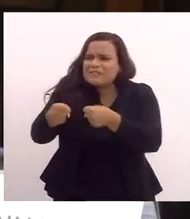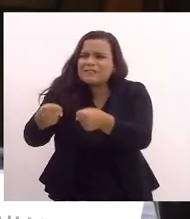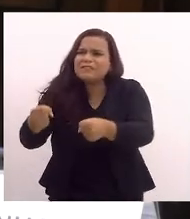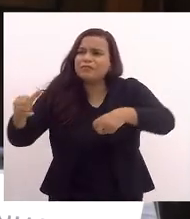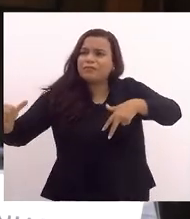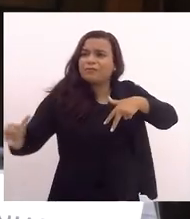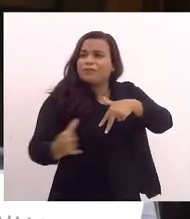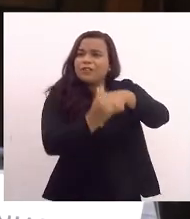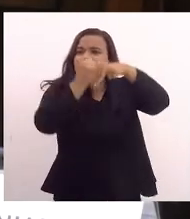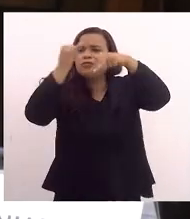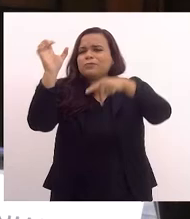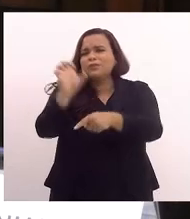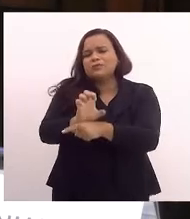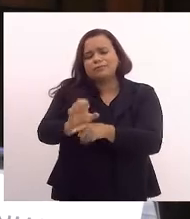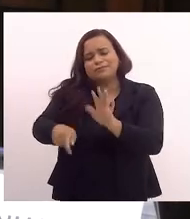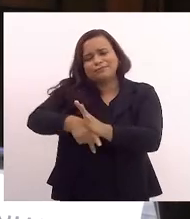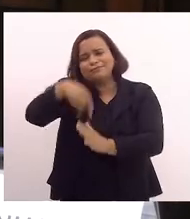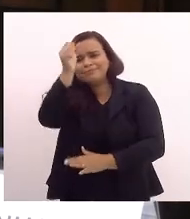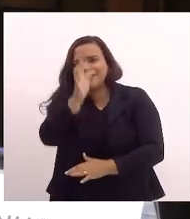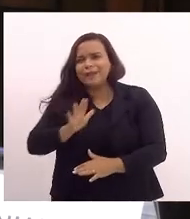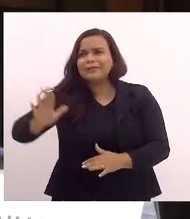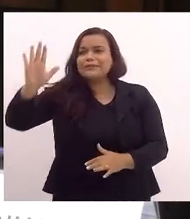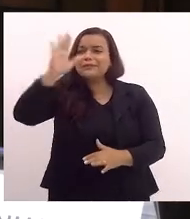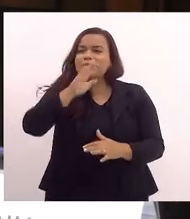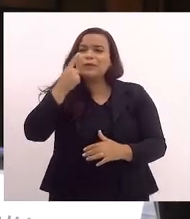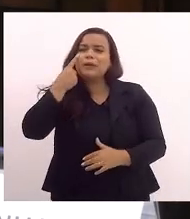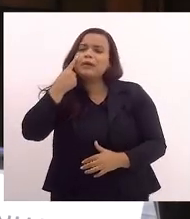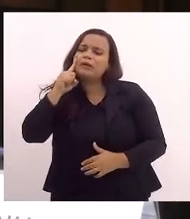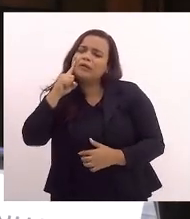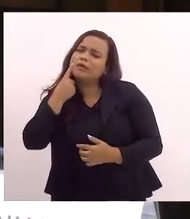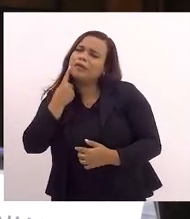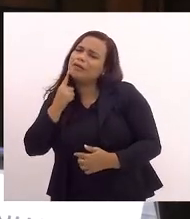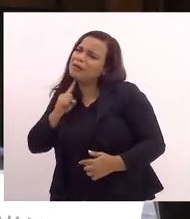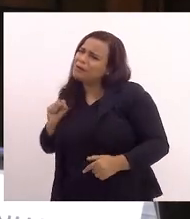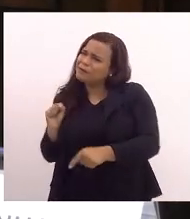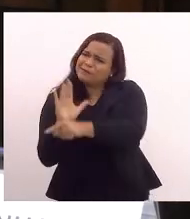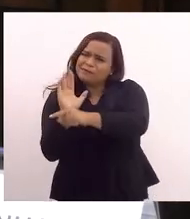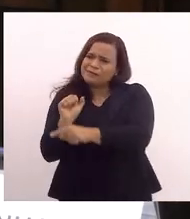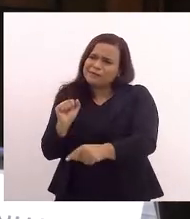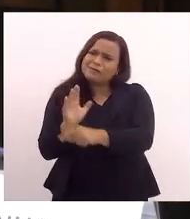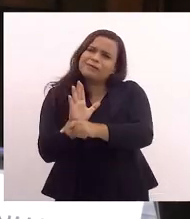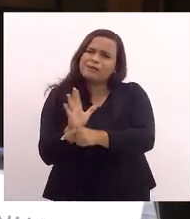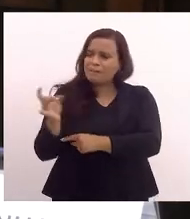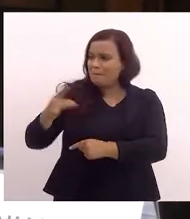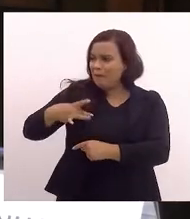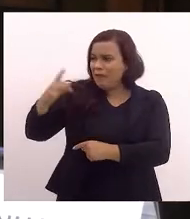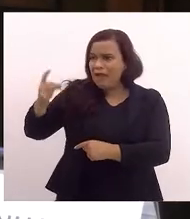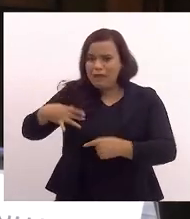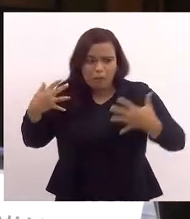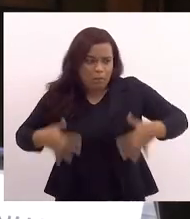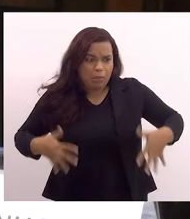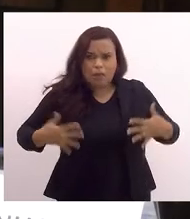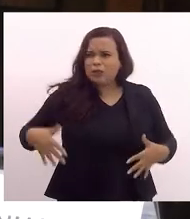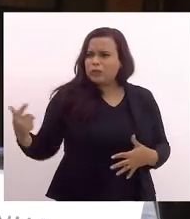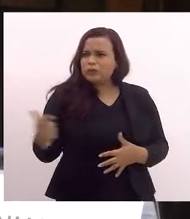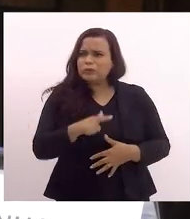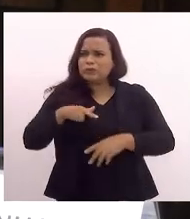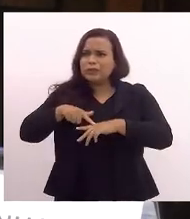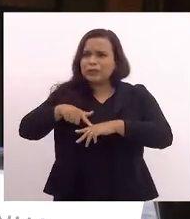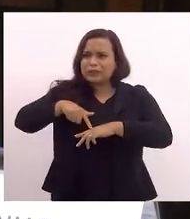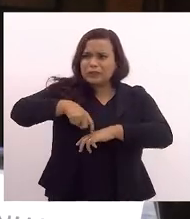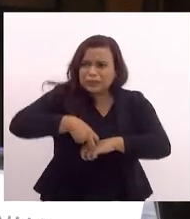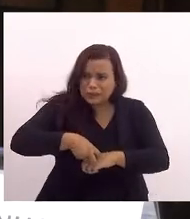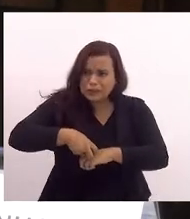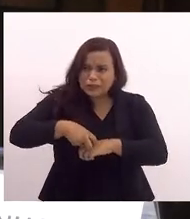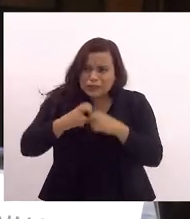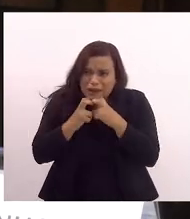do Estado brasileiro, mas nossa lágrima é rebeldia e não temos medo de treta, dobramos o joelho, levantamos